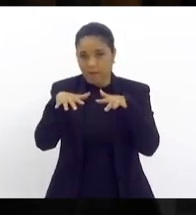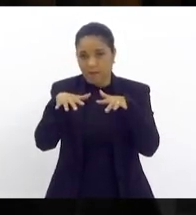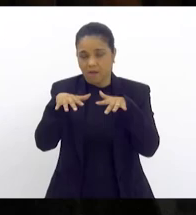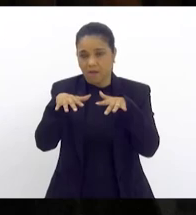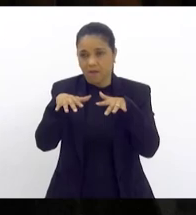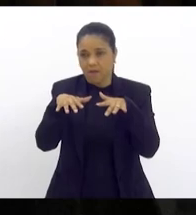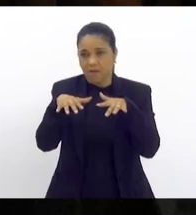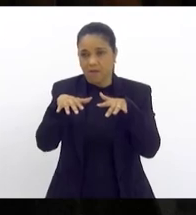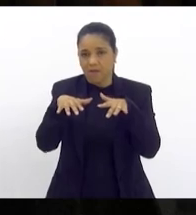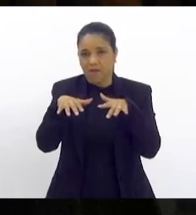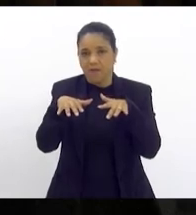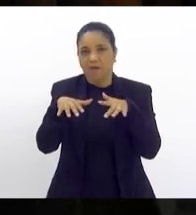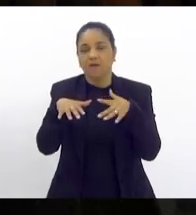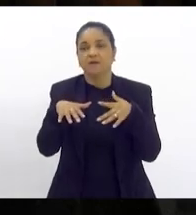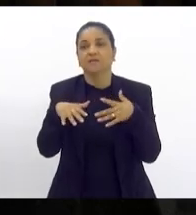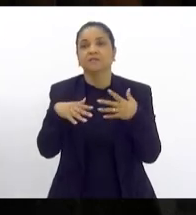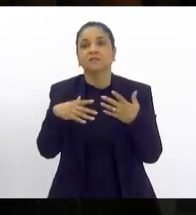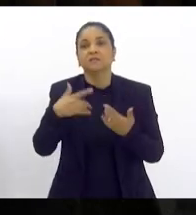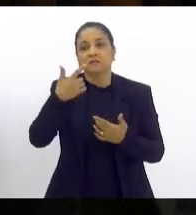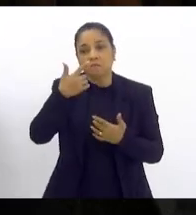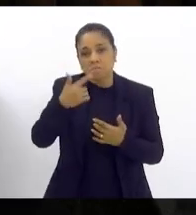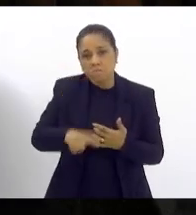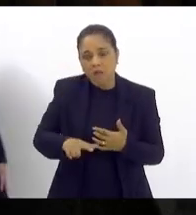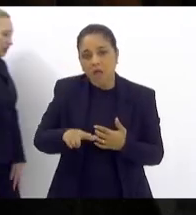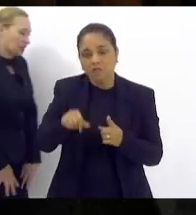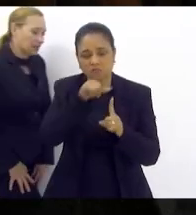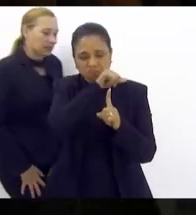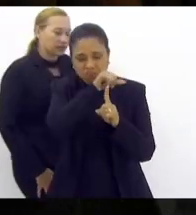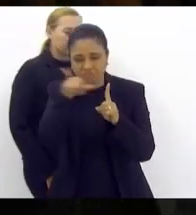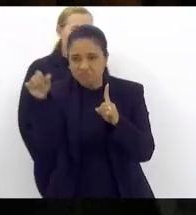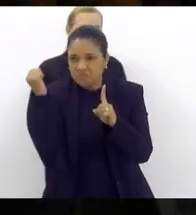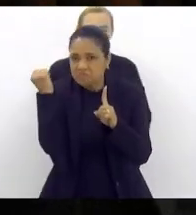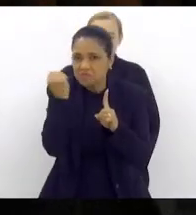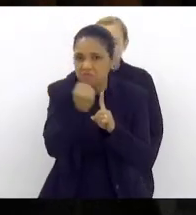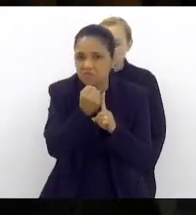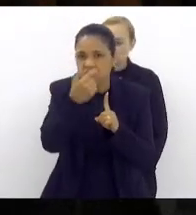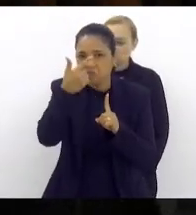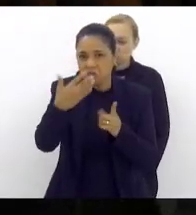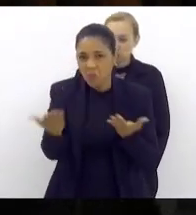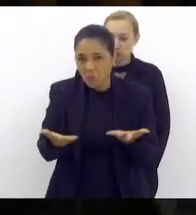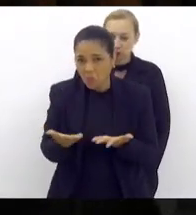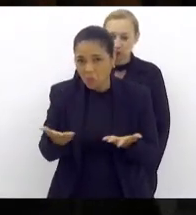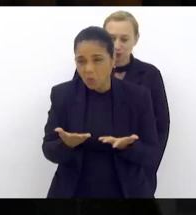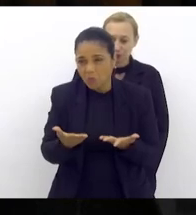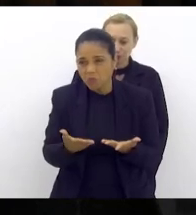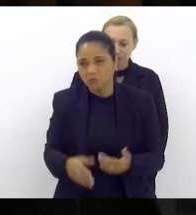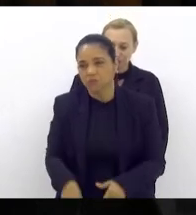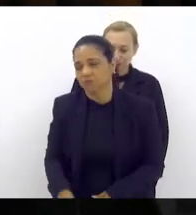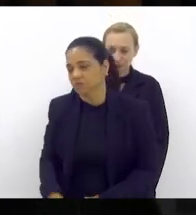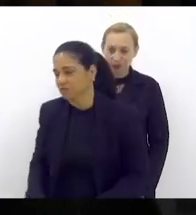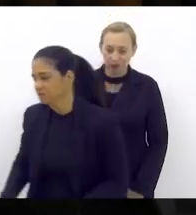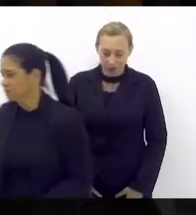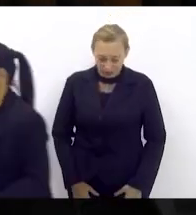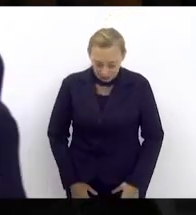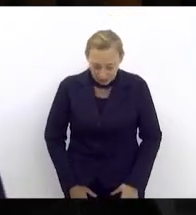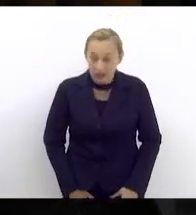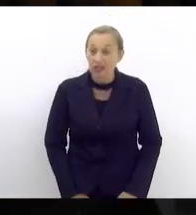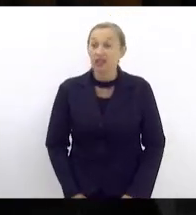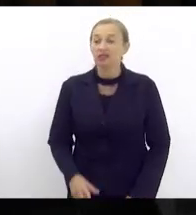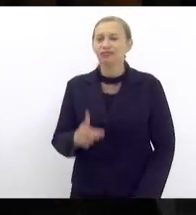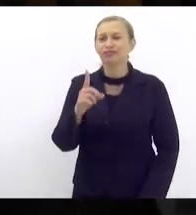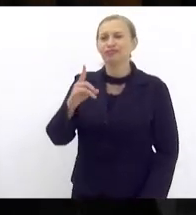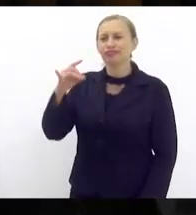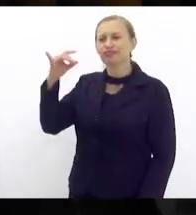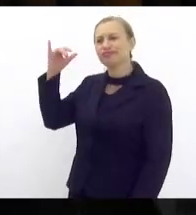vem à tona mais um feminicídio mais um feminicídio em dias